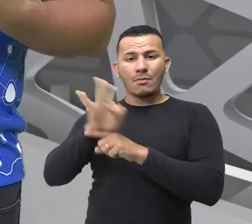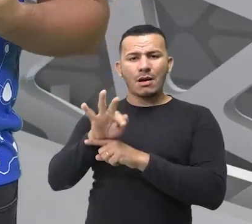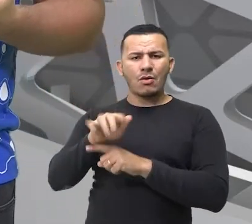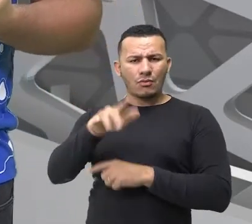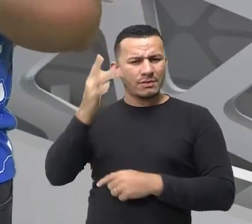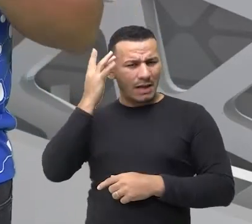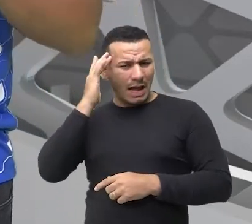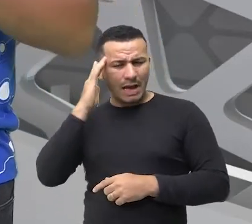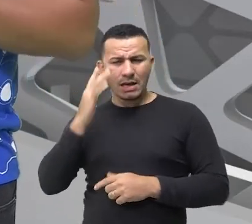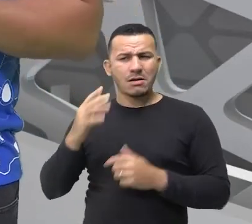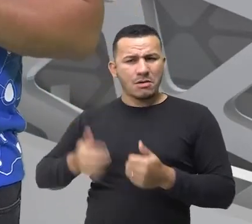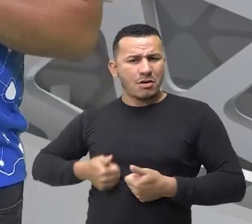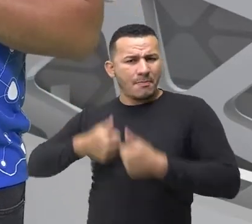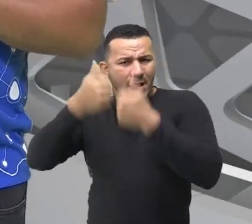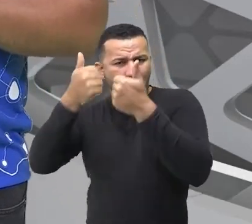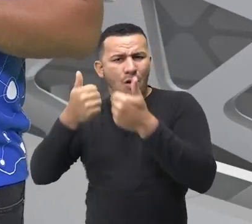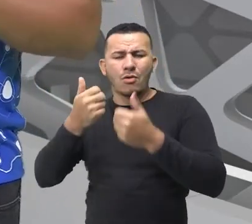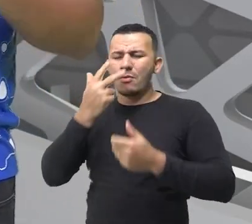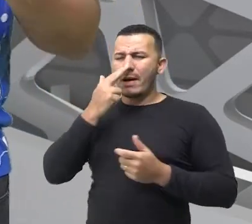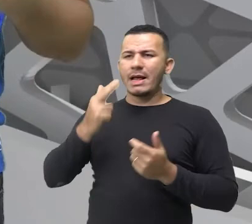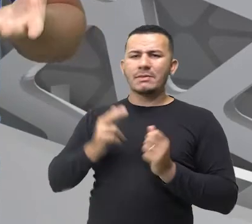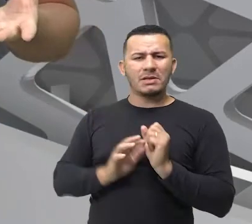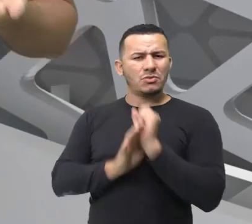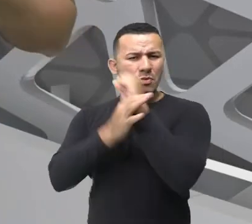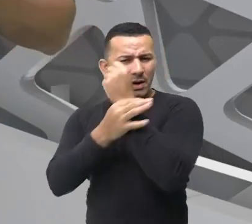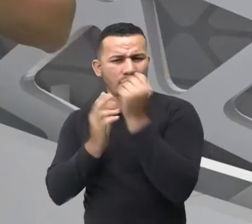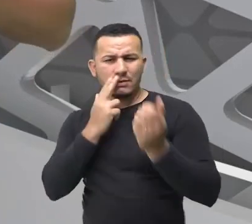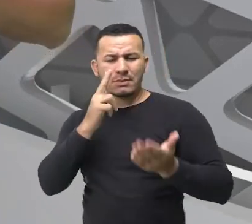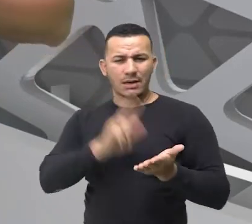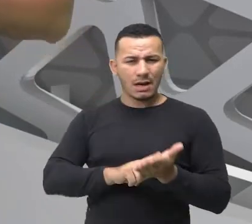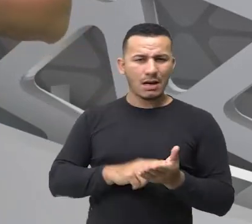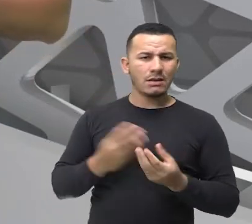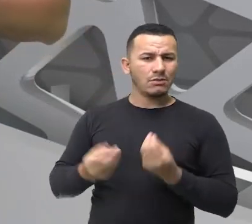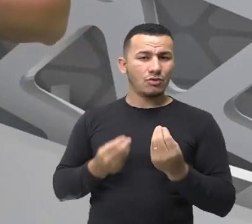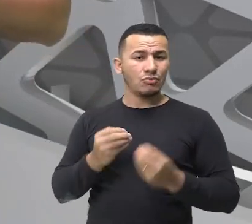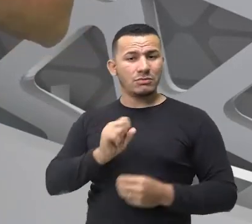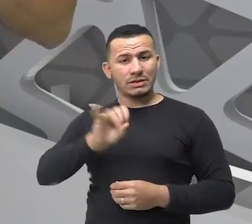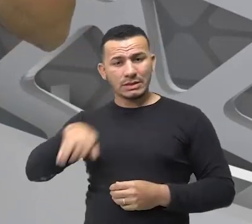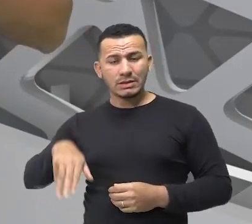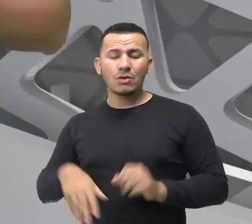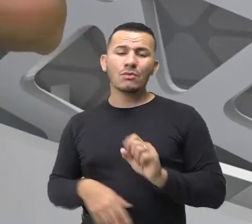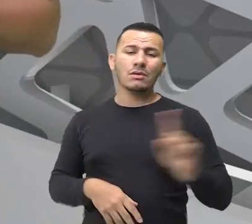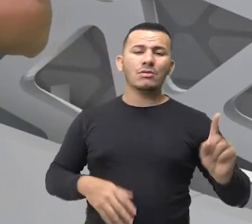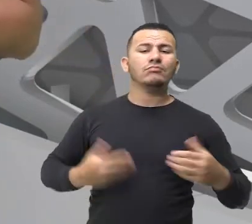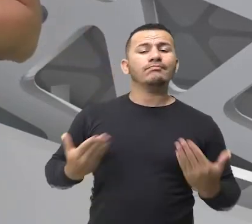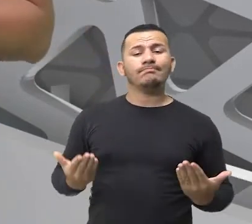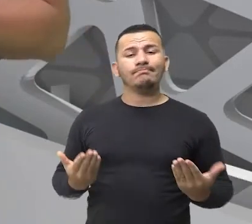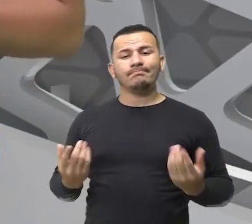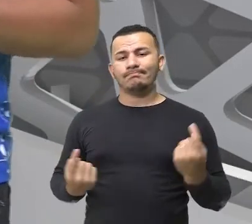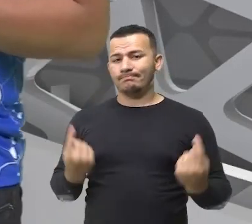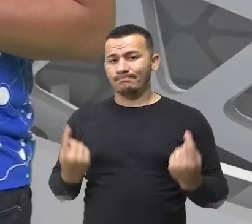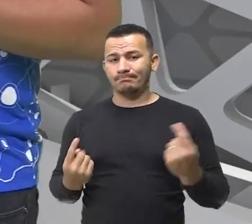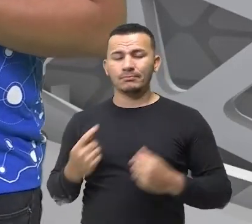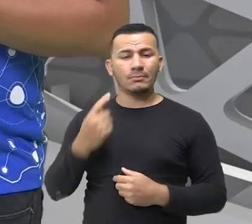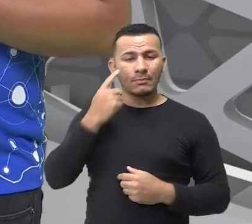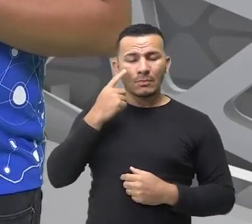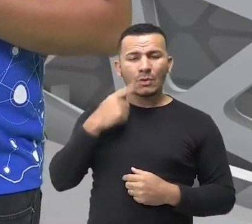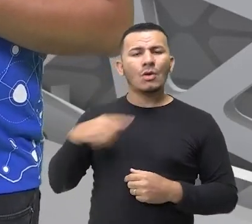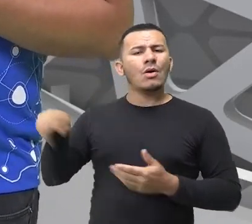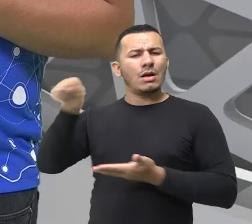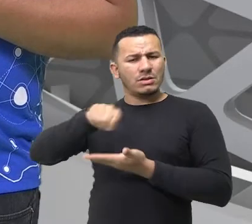finalidade da carta vocês acham que sim ou não percebo que é linguagem